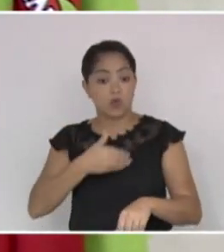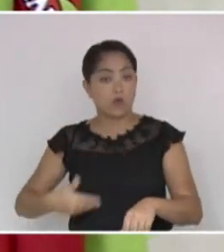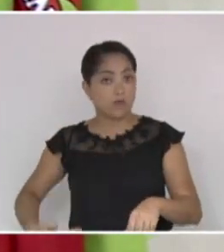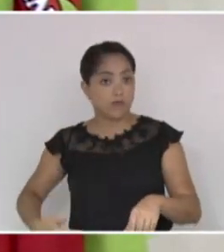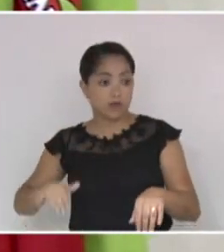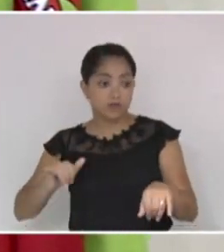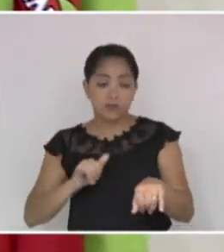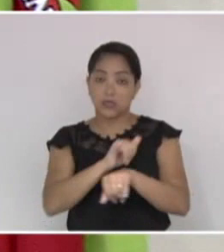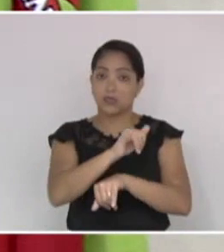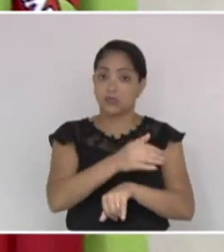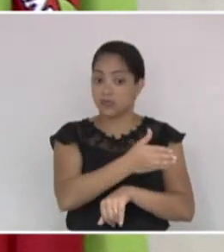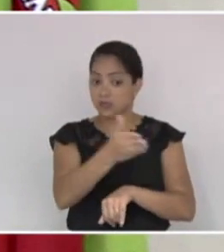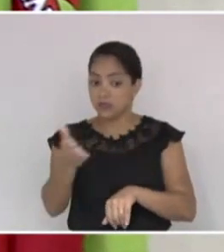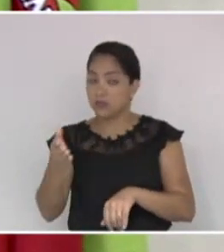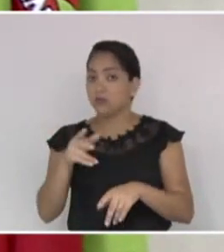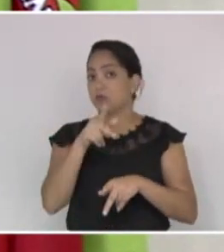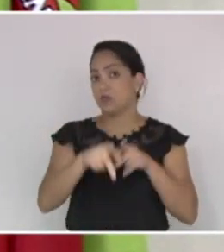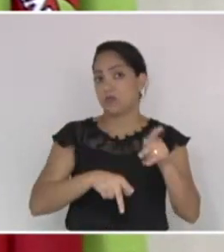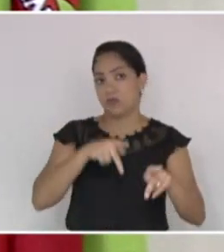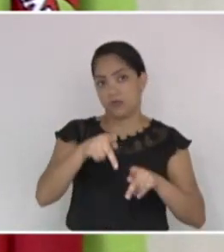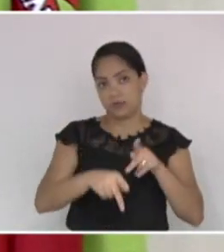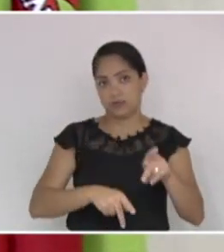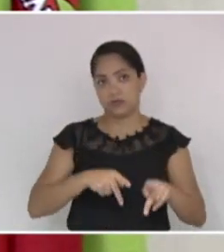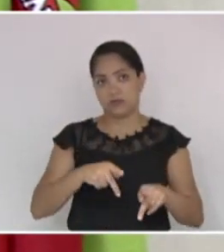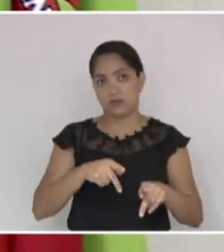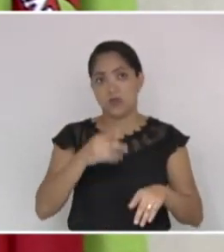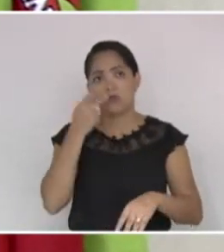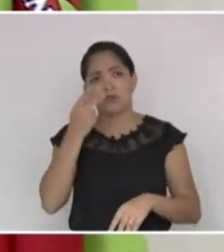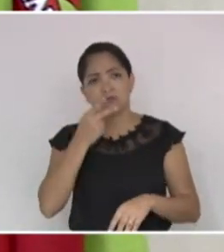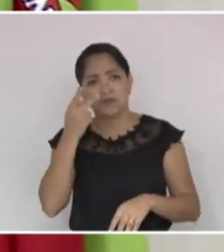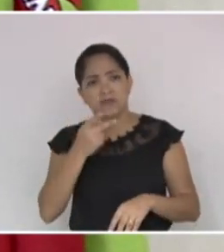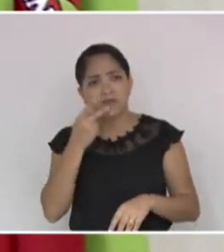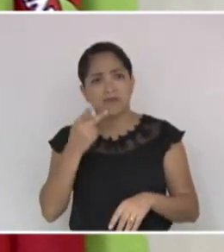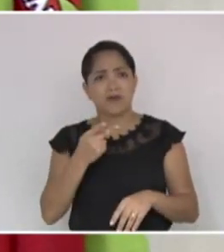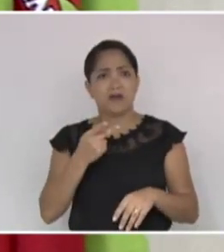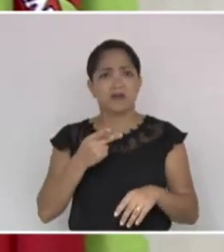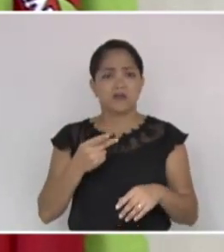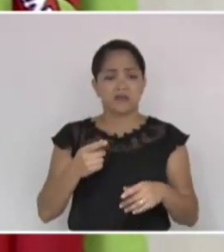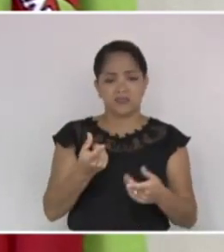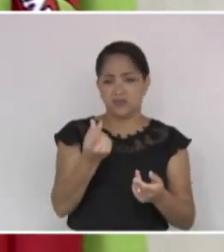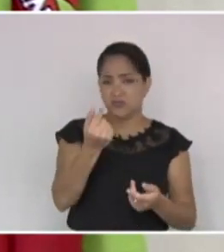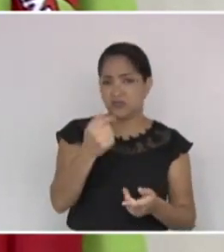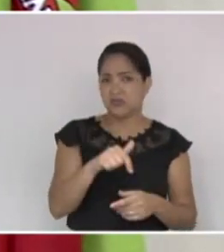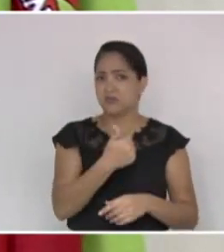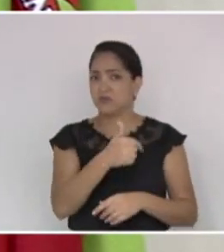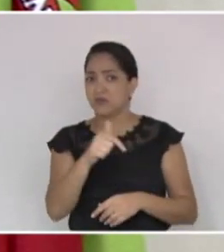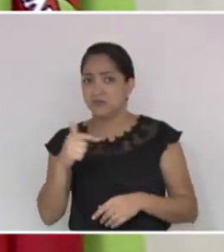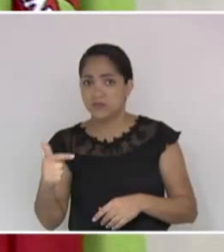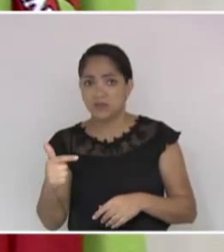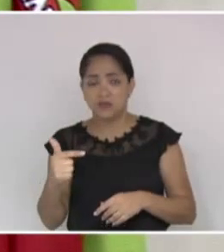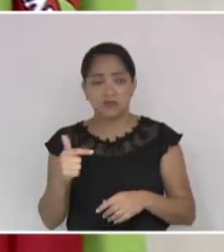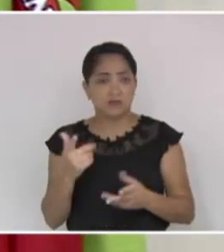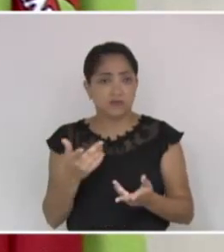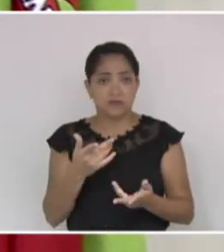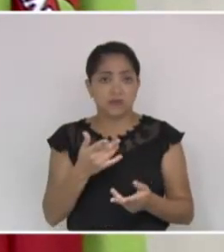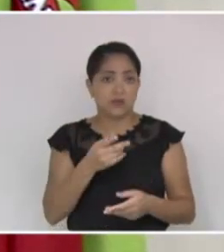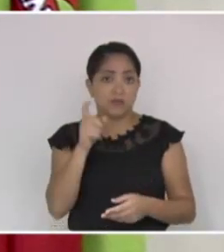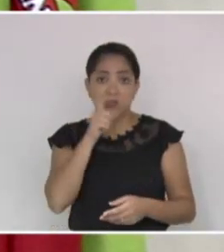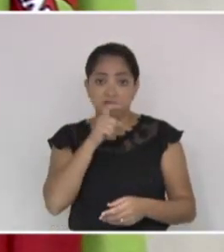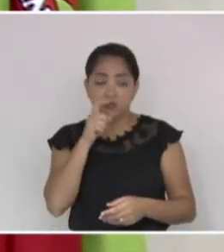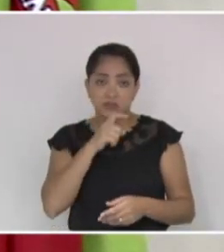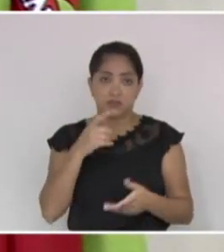que a Previdência está falida, ele está realmente mentindo para a população brasileira. Omite que o